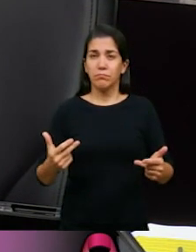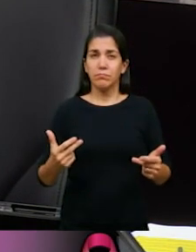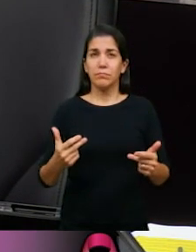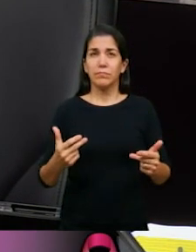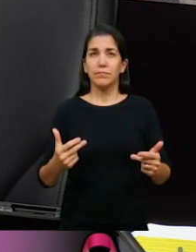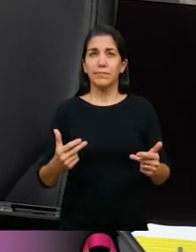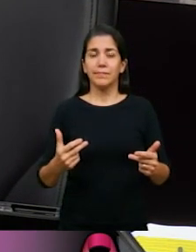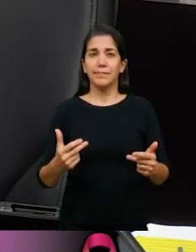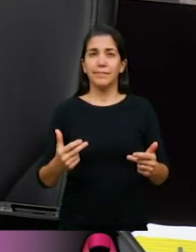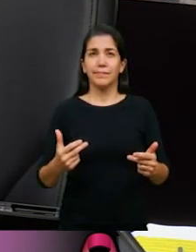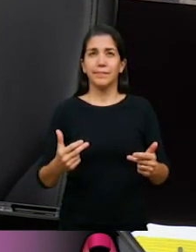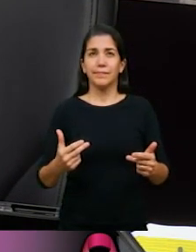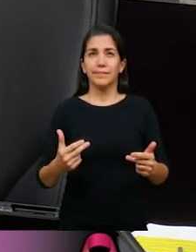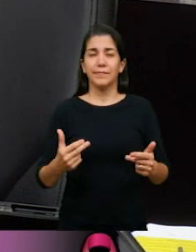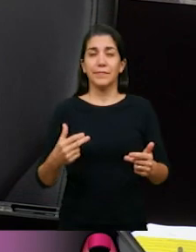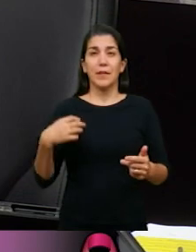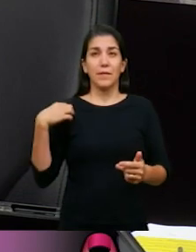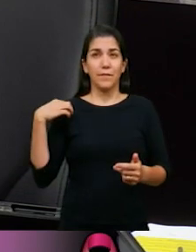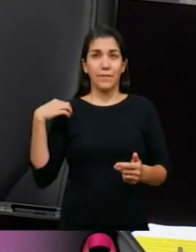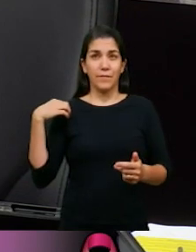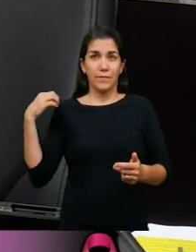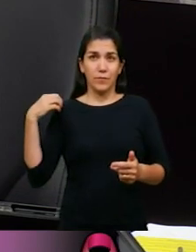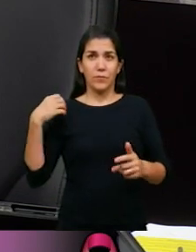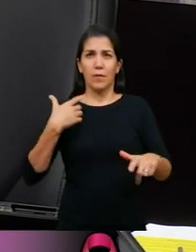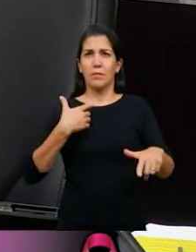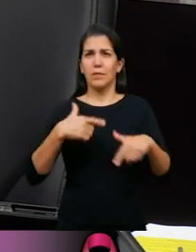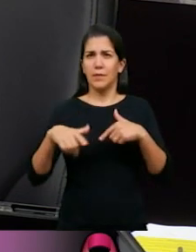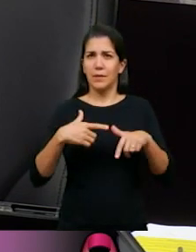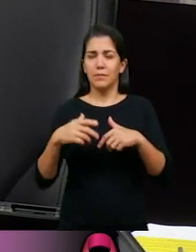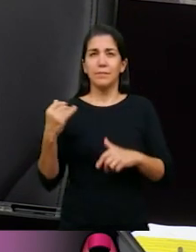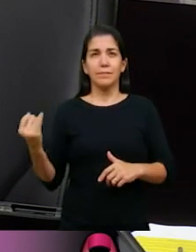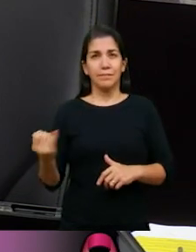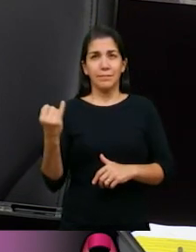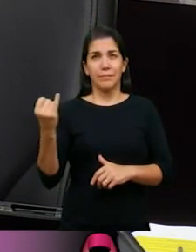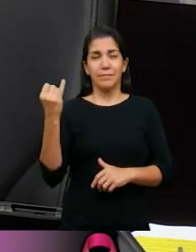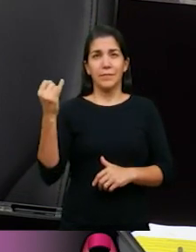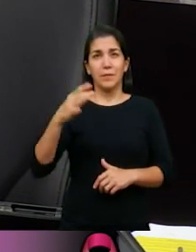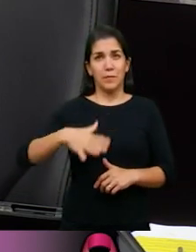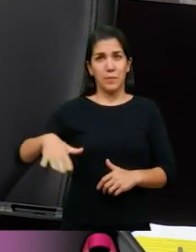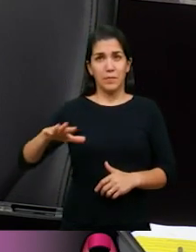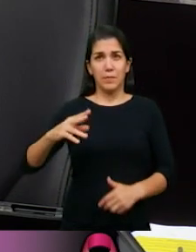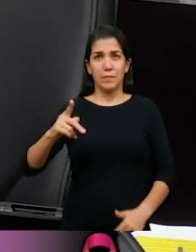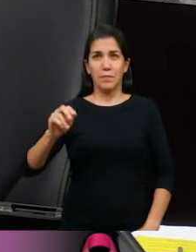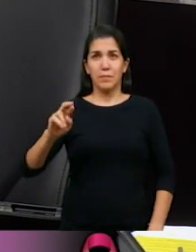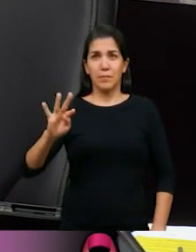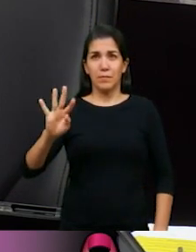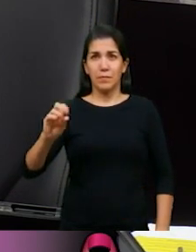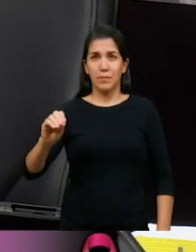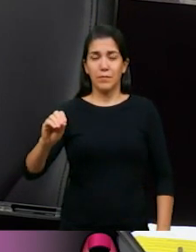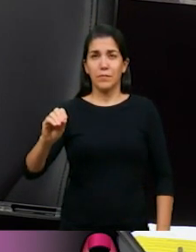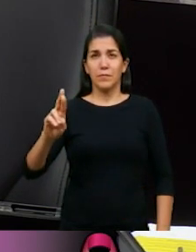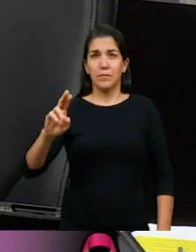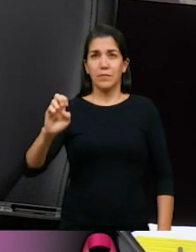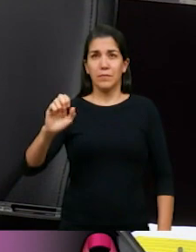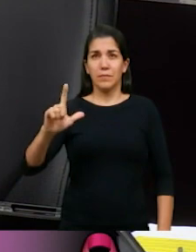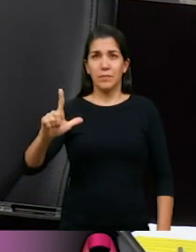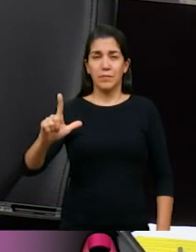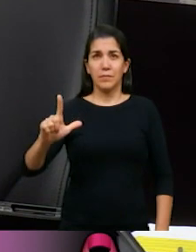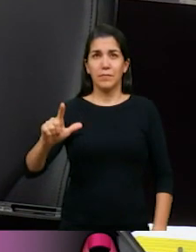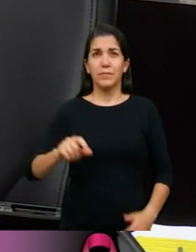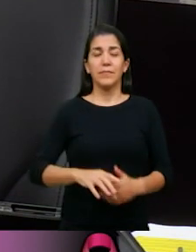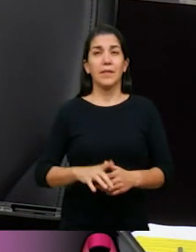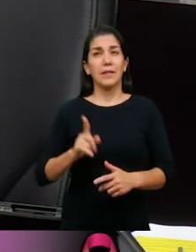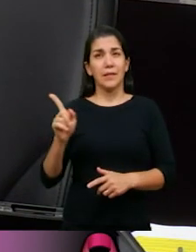Eles são os professores, são voluntários e fazem um trabalho muito bacana ali no Porto Real. Ali tem duas Andréias, né? Tem a Andréia Antoguia, que